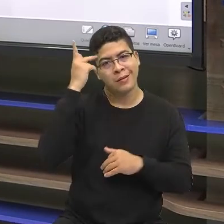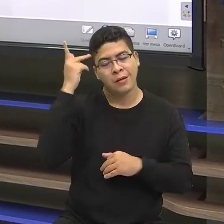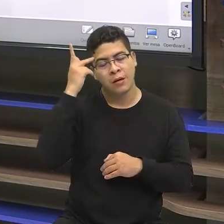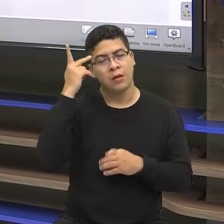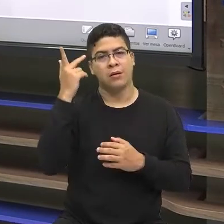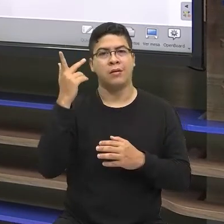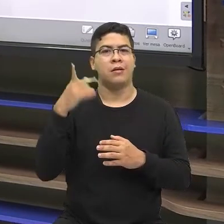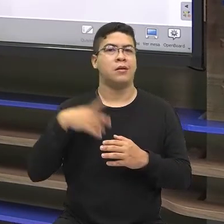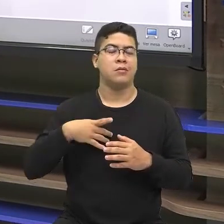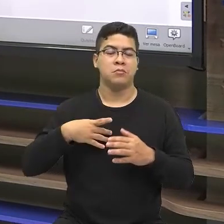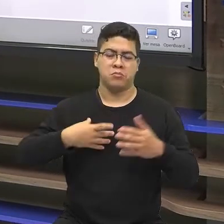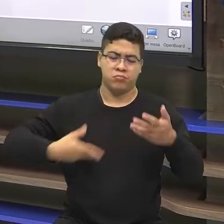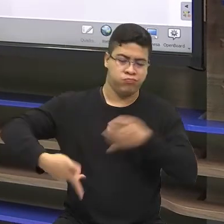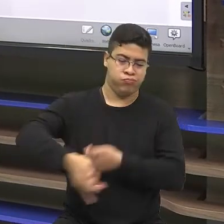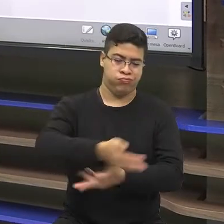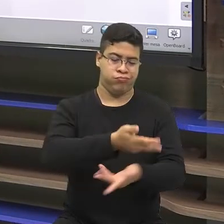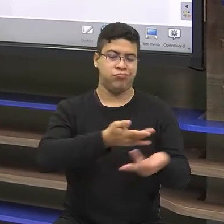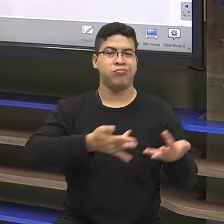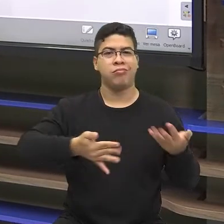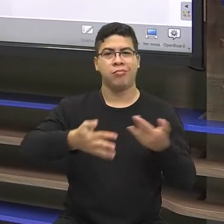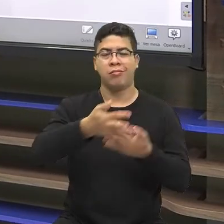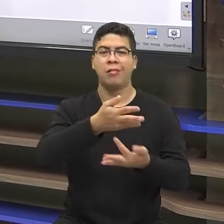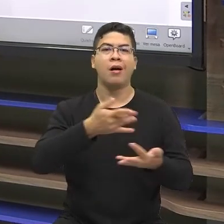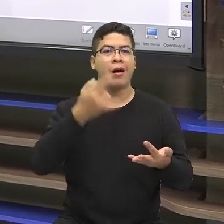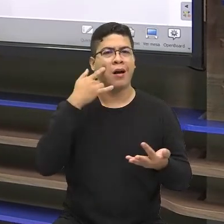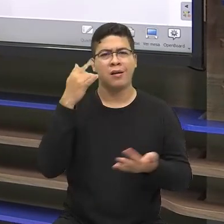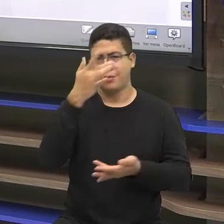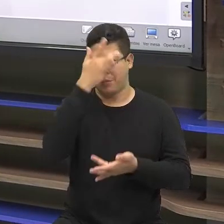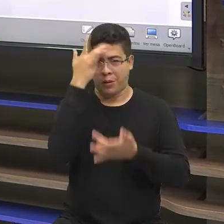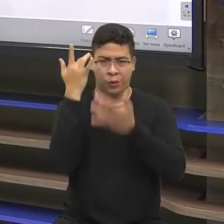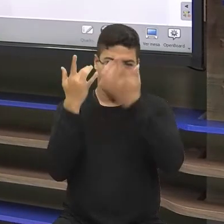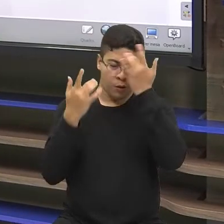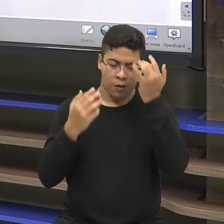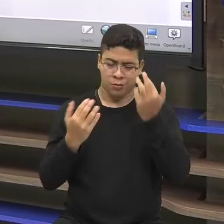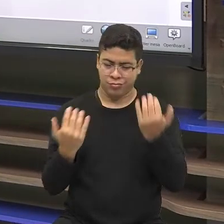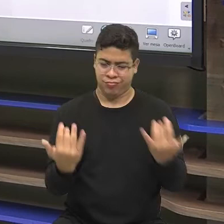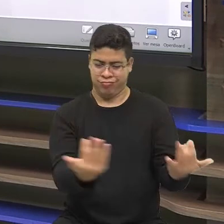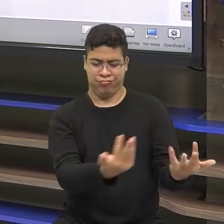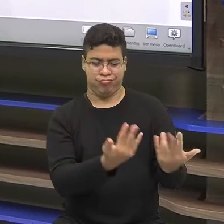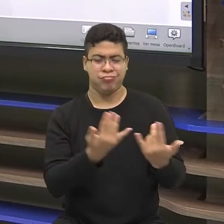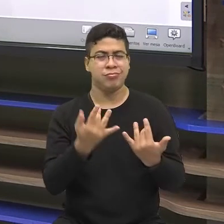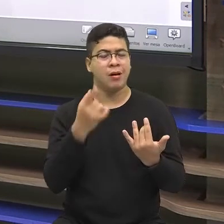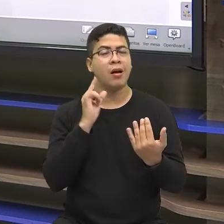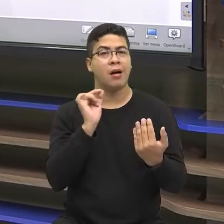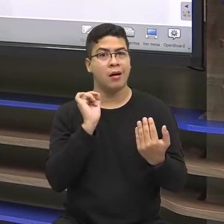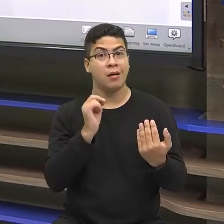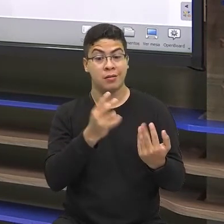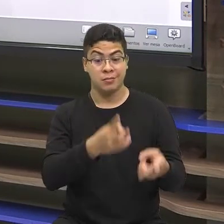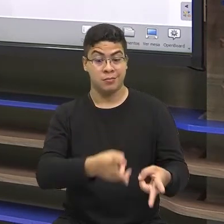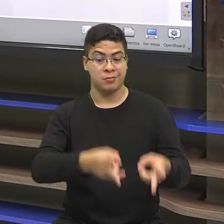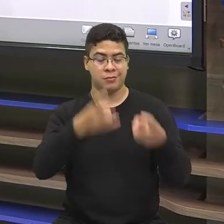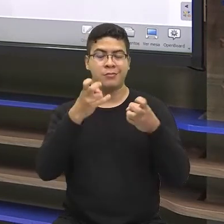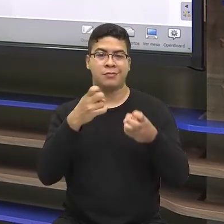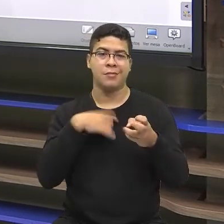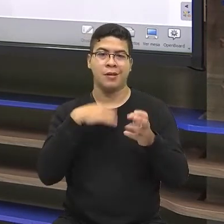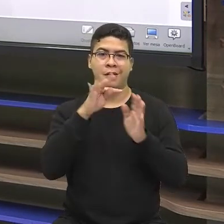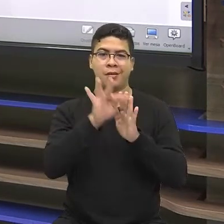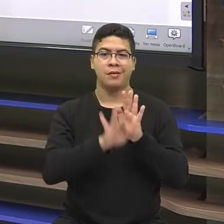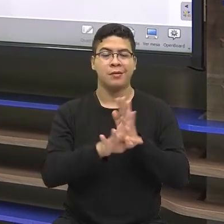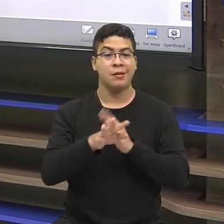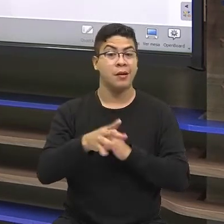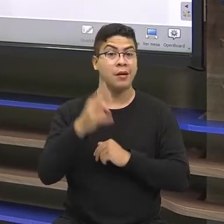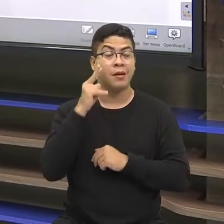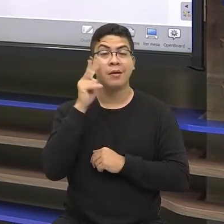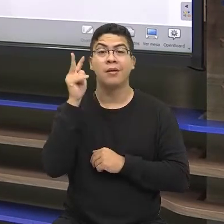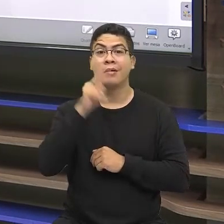estar ali nos textos de Mário de Andrade, principalmente ali nos poemas dele. Vamos ouvir agora